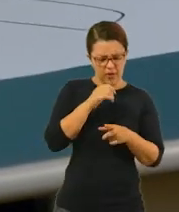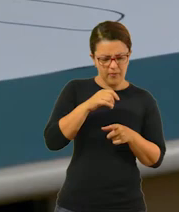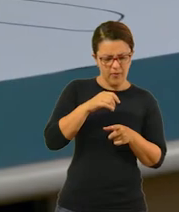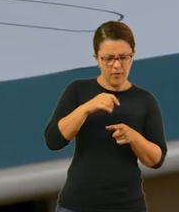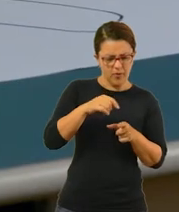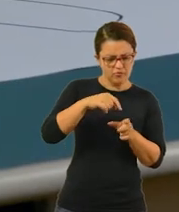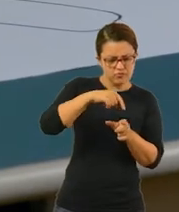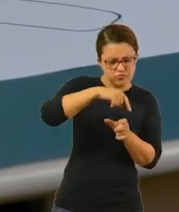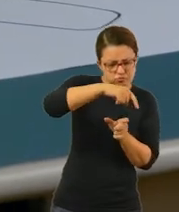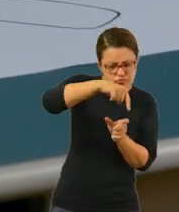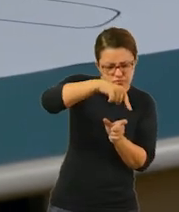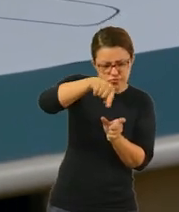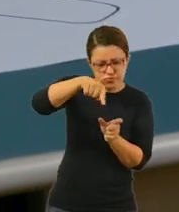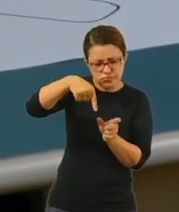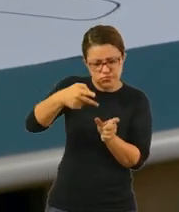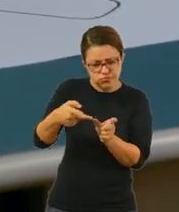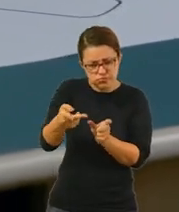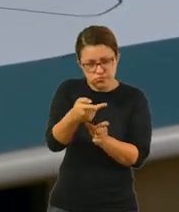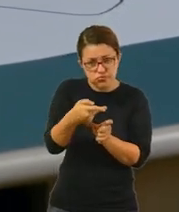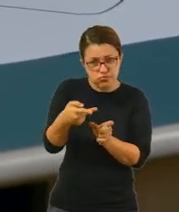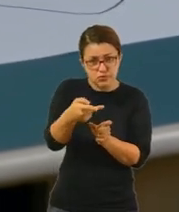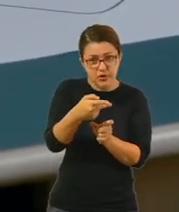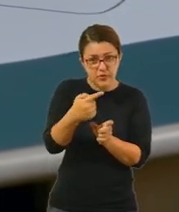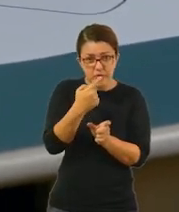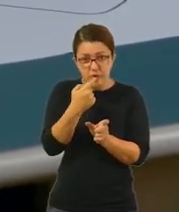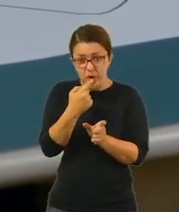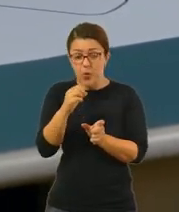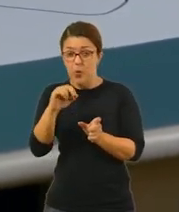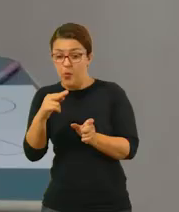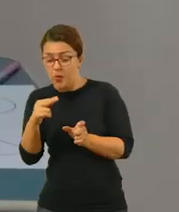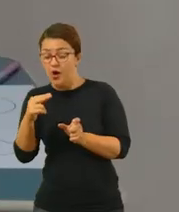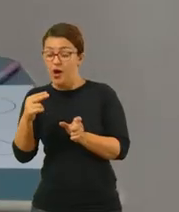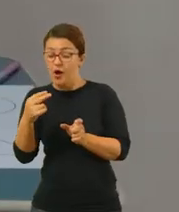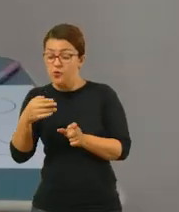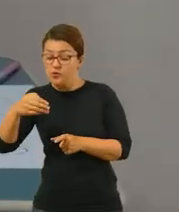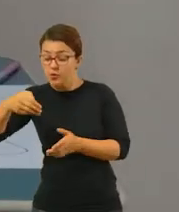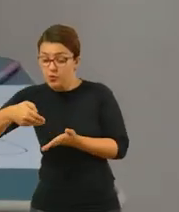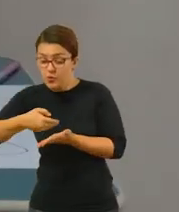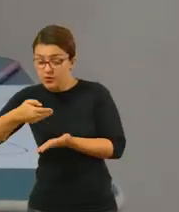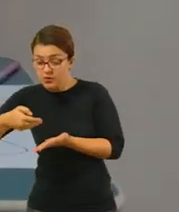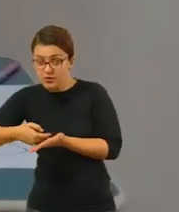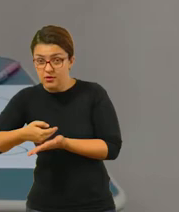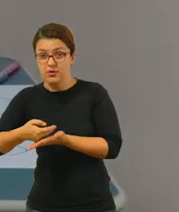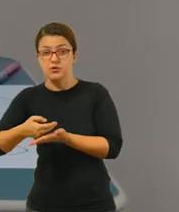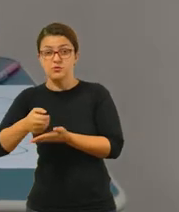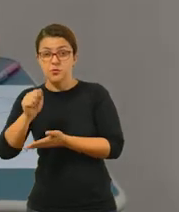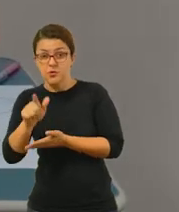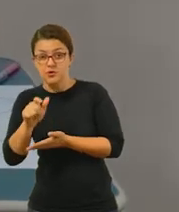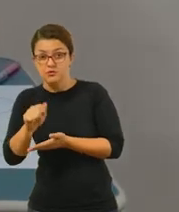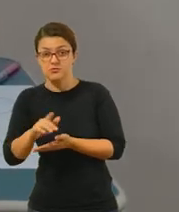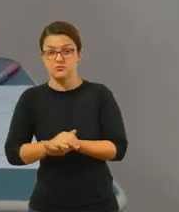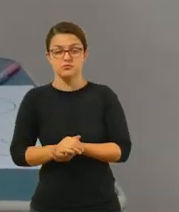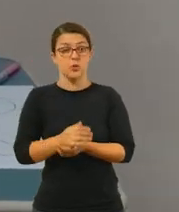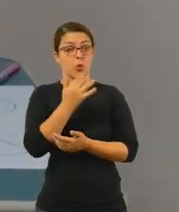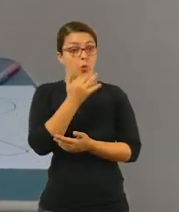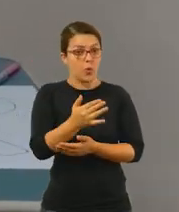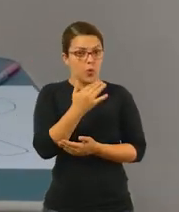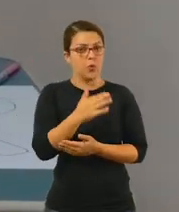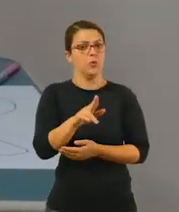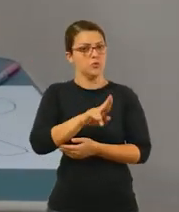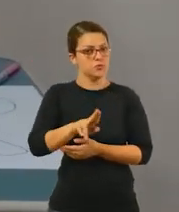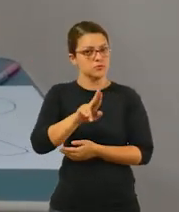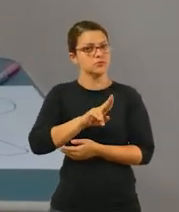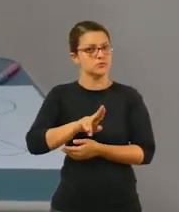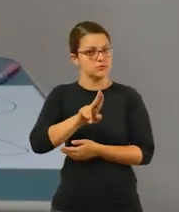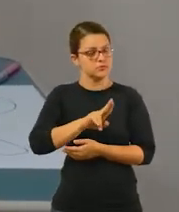risco vermelho ou que a outra colher é no azul, também vai ficar mais fácil e vai facilitar para ela. Então, faça da mesma